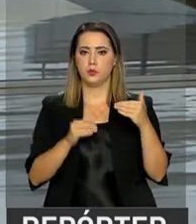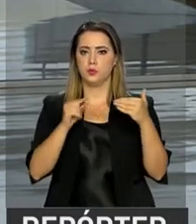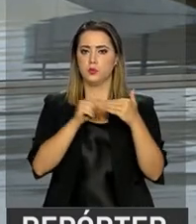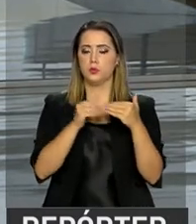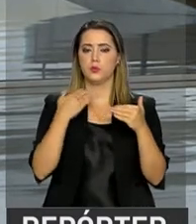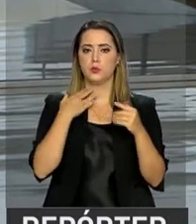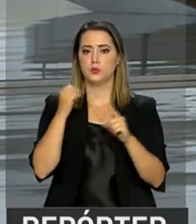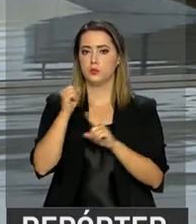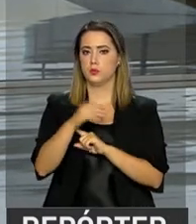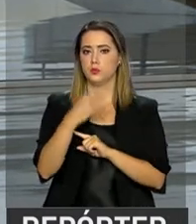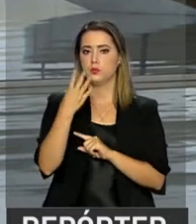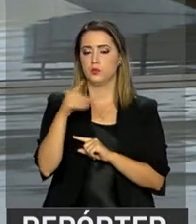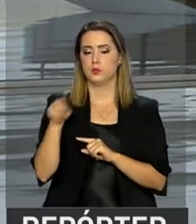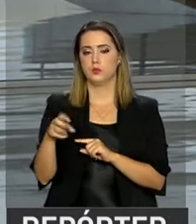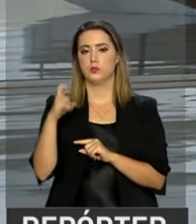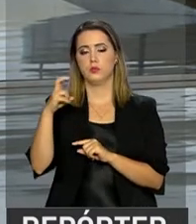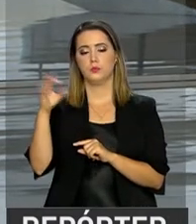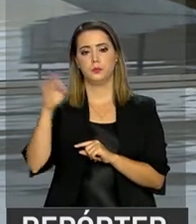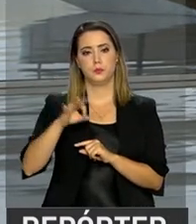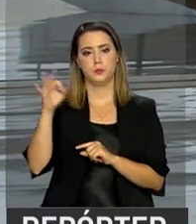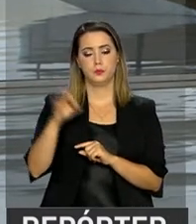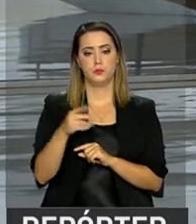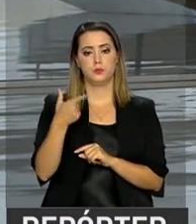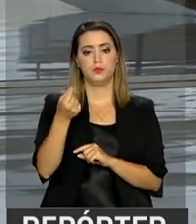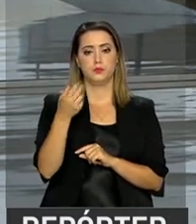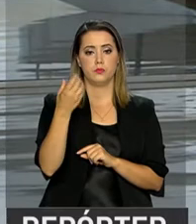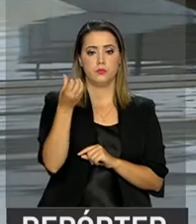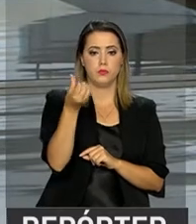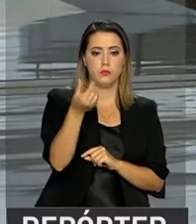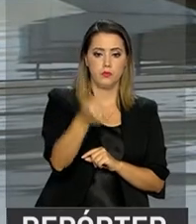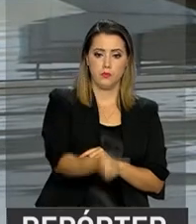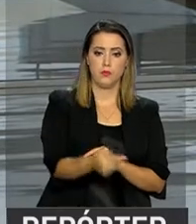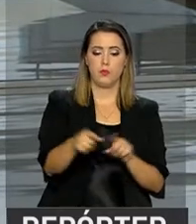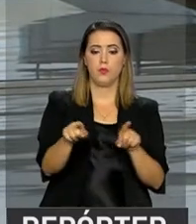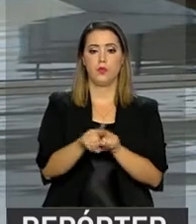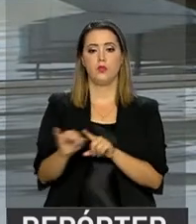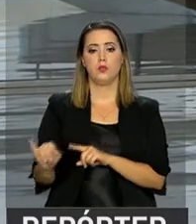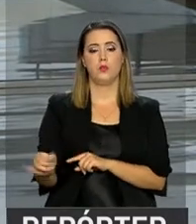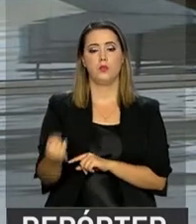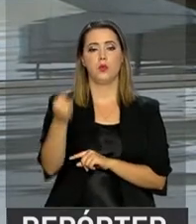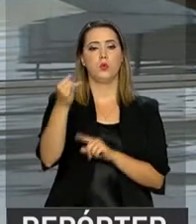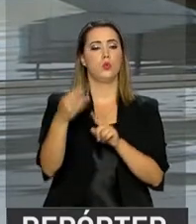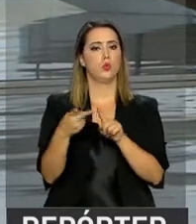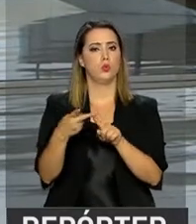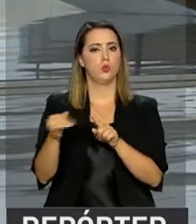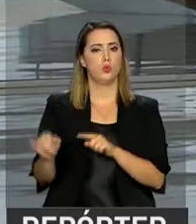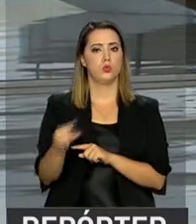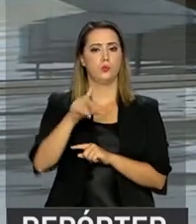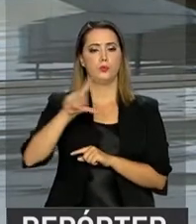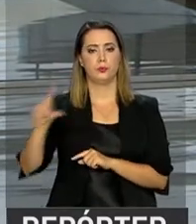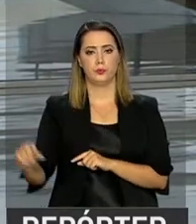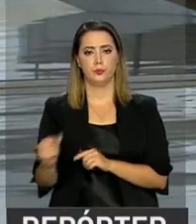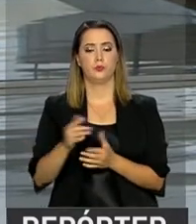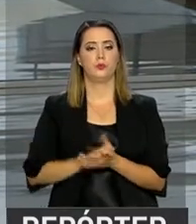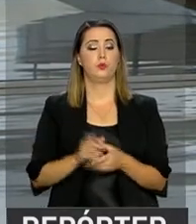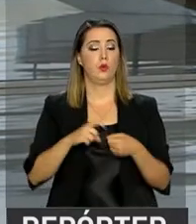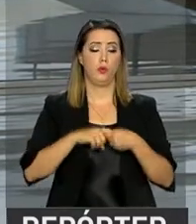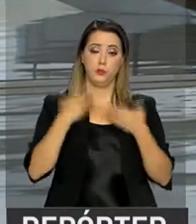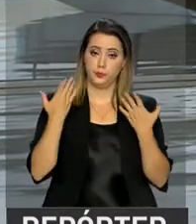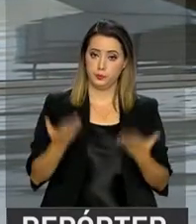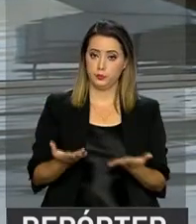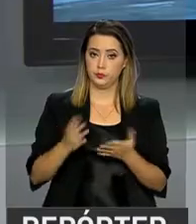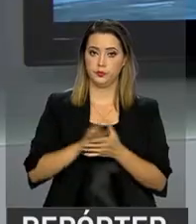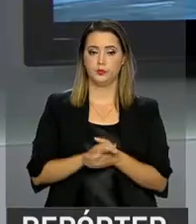que é de 4 6 por cento para 2017 e os juros em queda eu voto com você não estou de